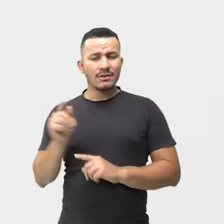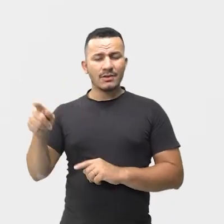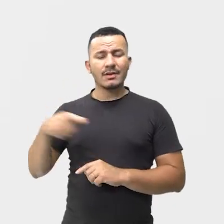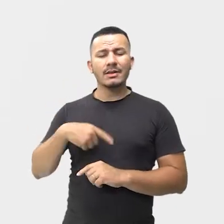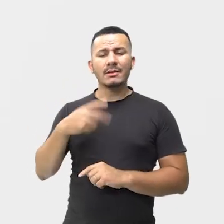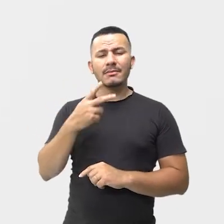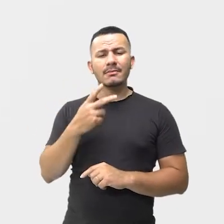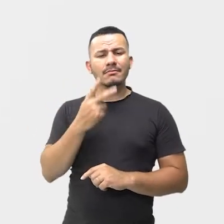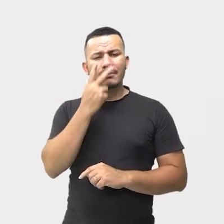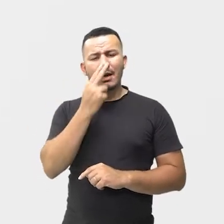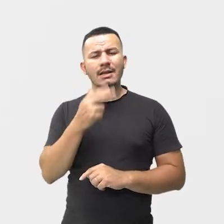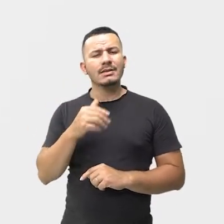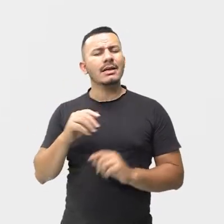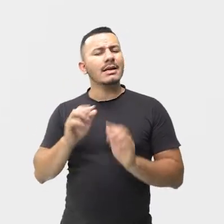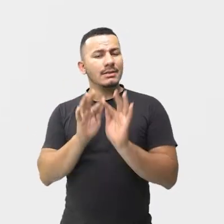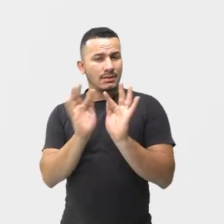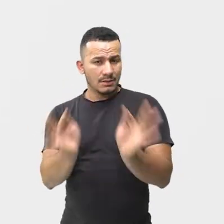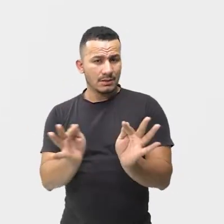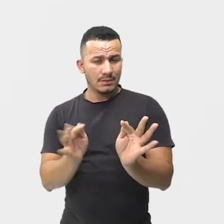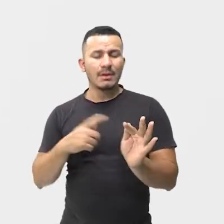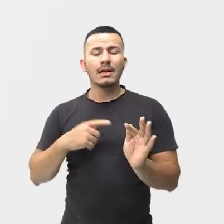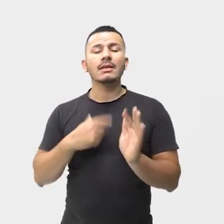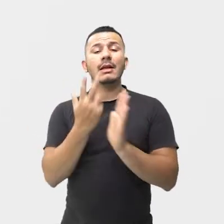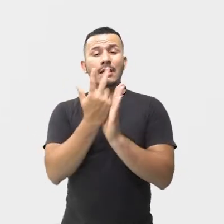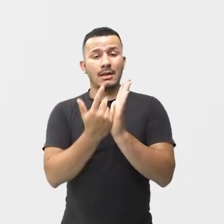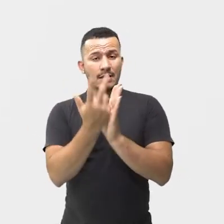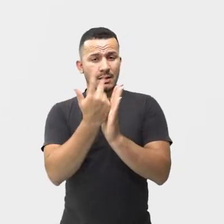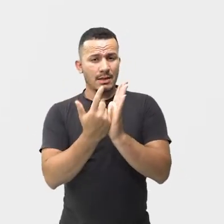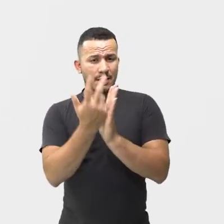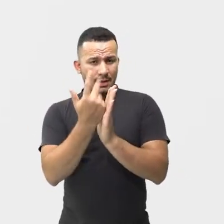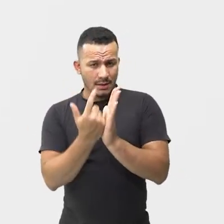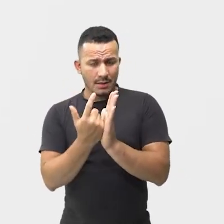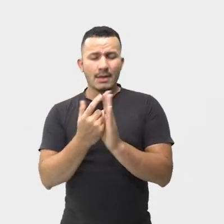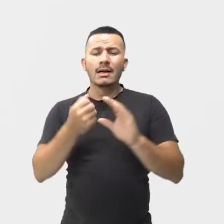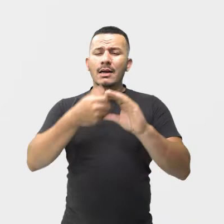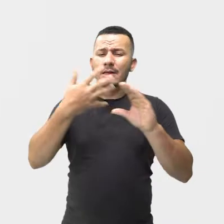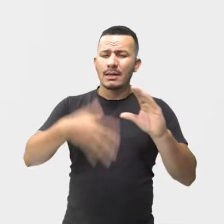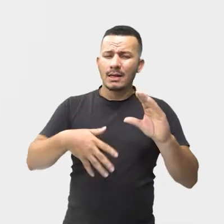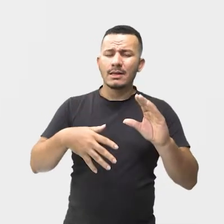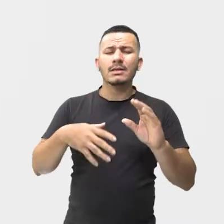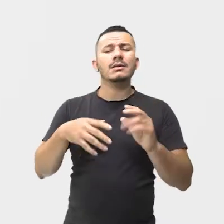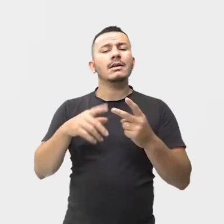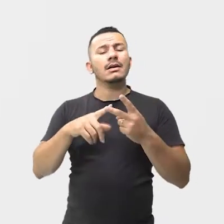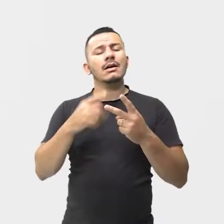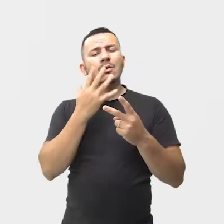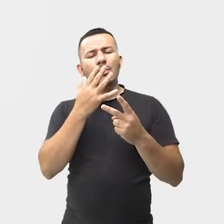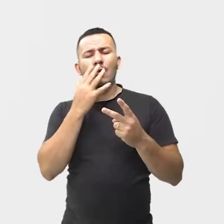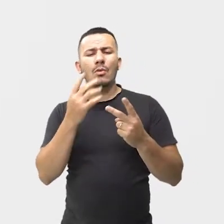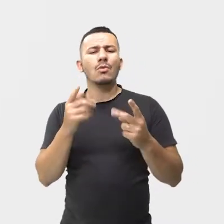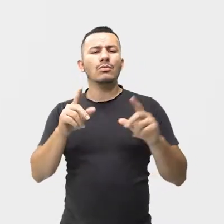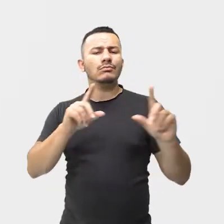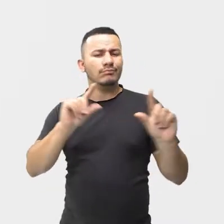por um estilo mais simples geométrico, figuras com poucos traços e poucas cores.